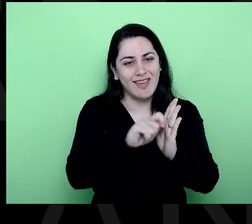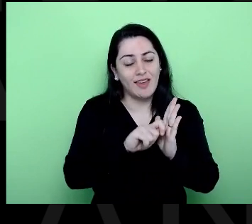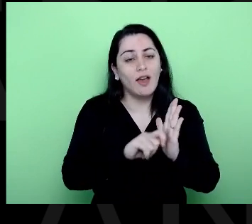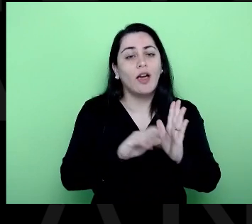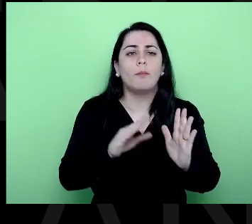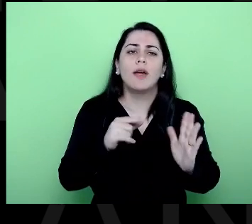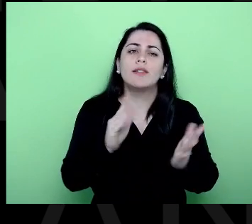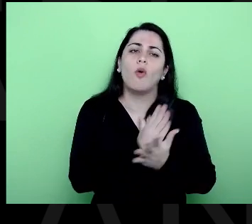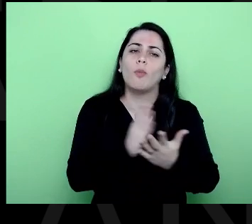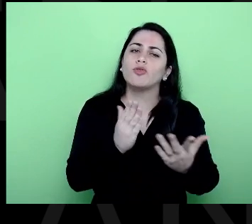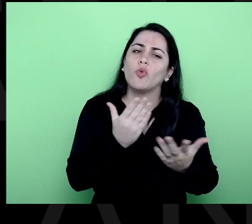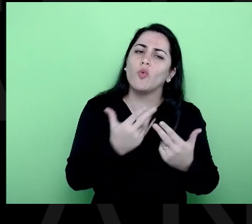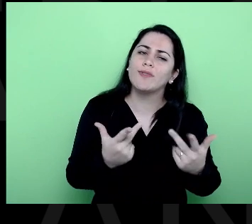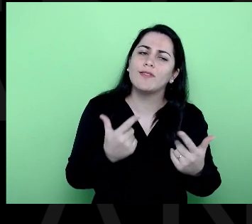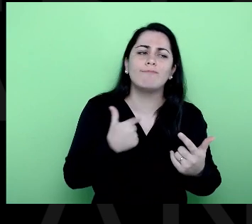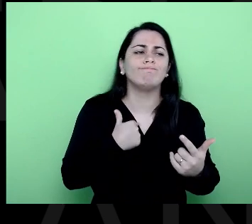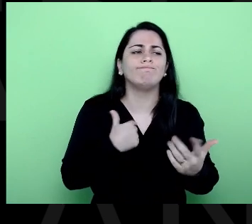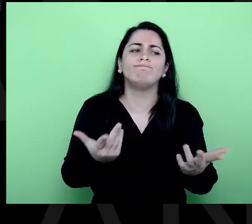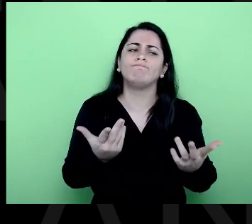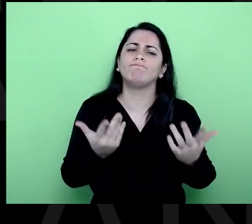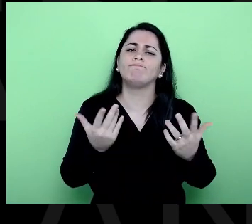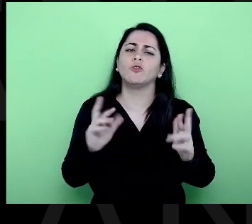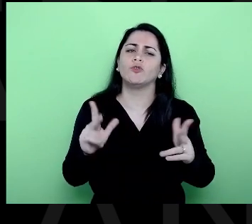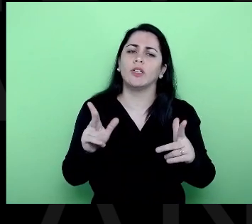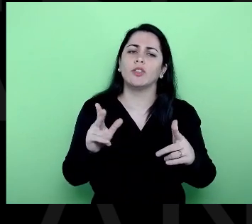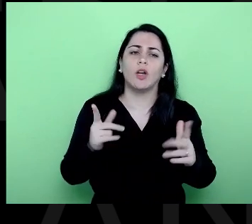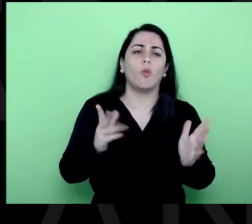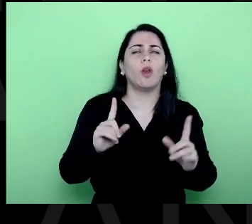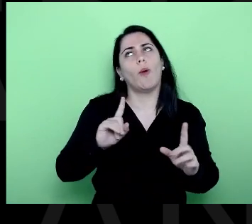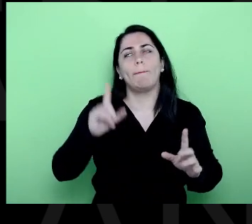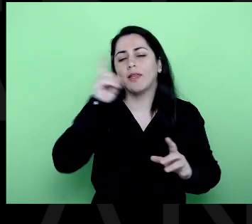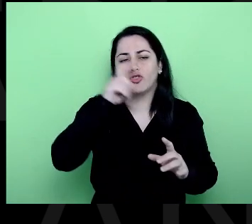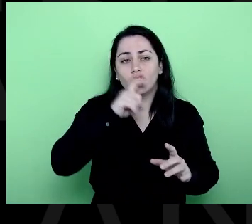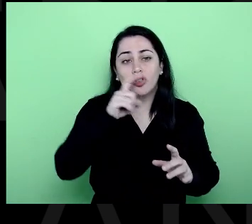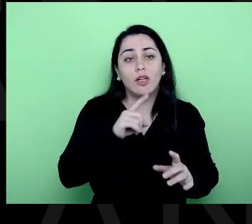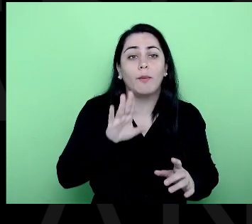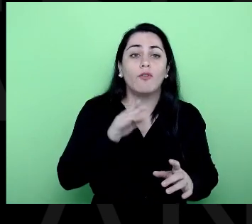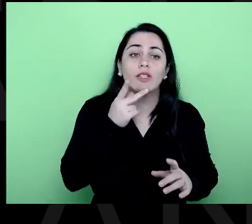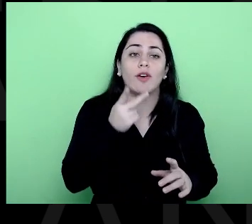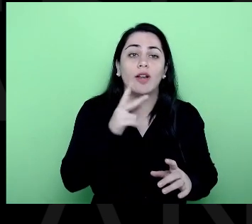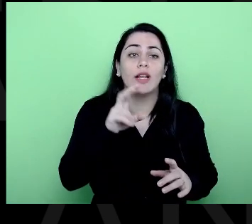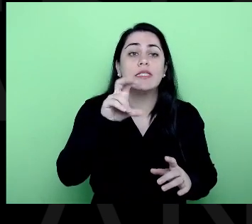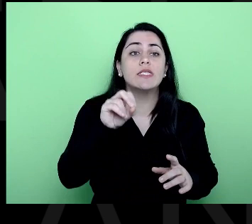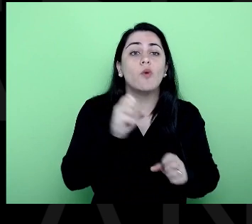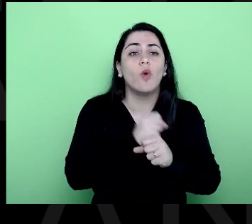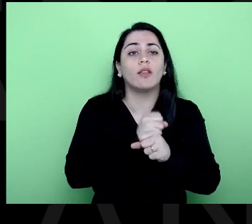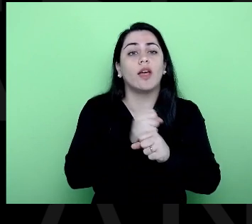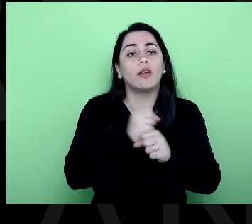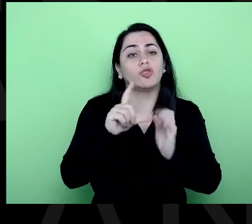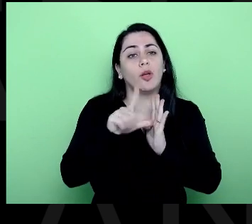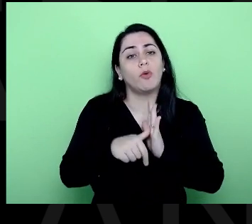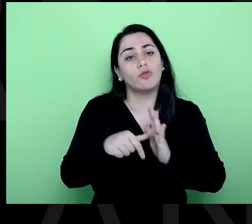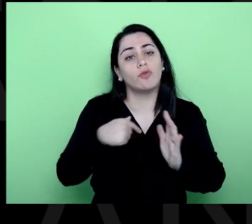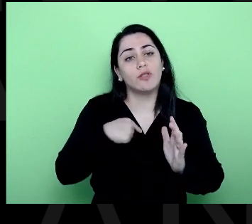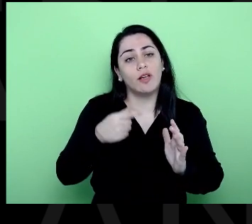contesto muitas coisas que estava lá. Não que ele tenha mentido, mas é isso, né? Você vai contar uma coisa 50 anos depois, você vai contar do jeito que